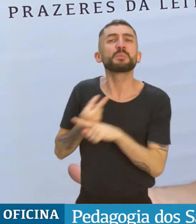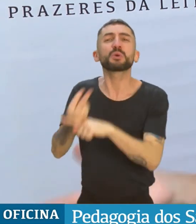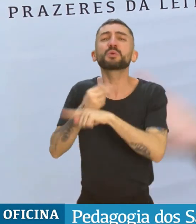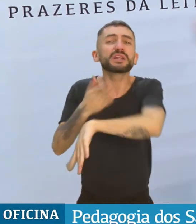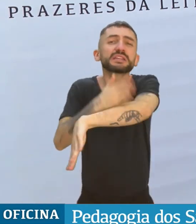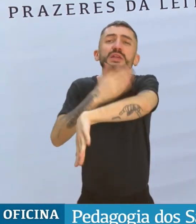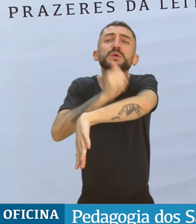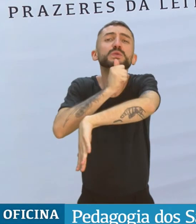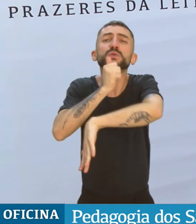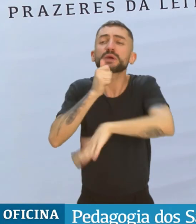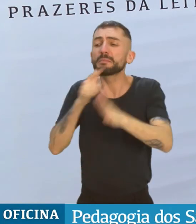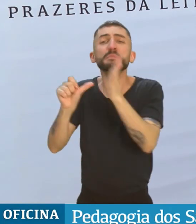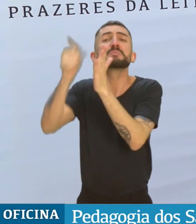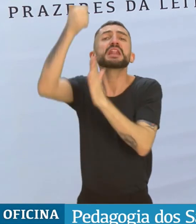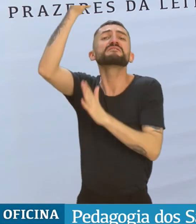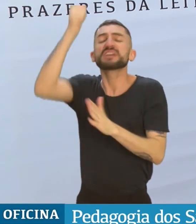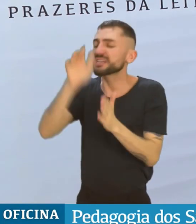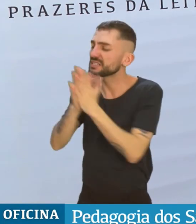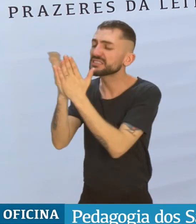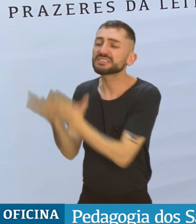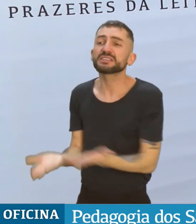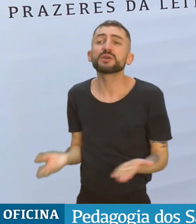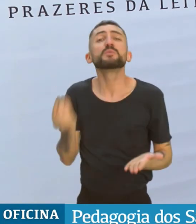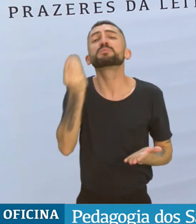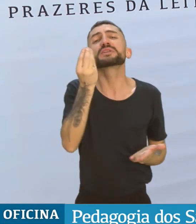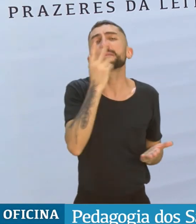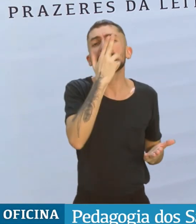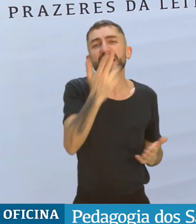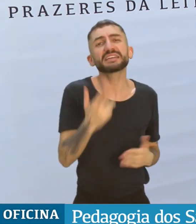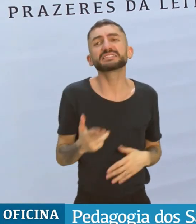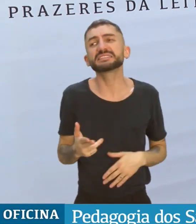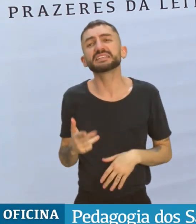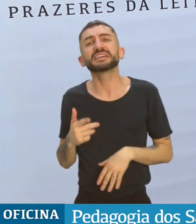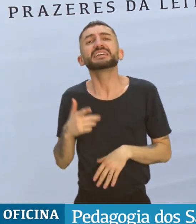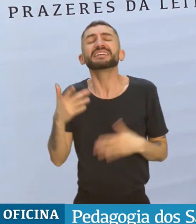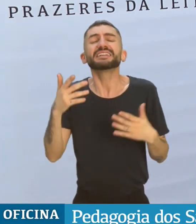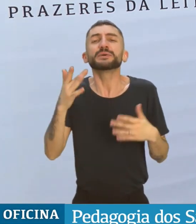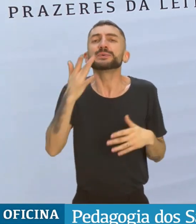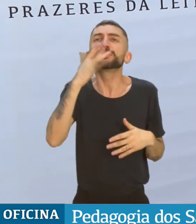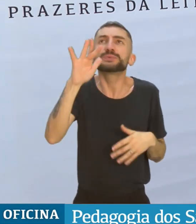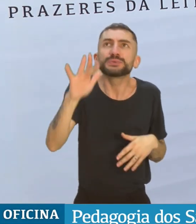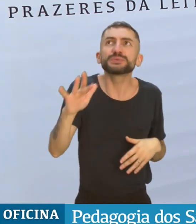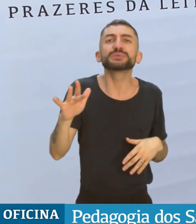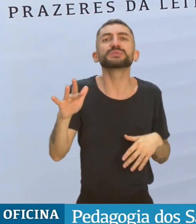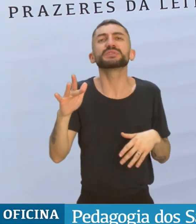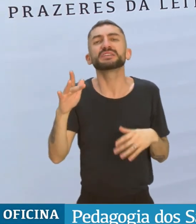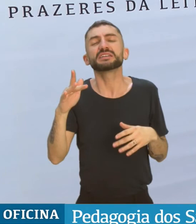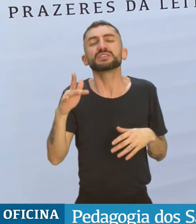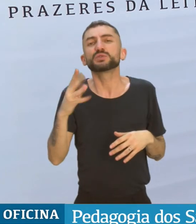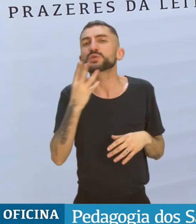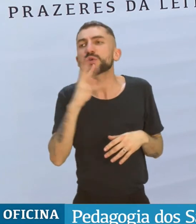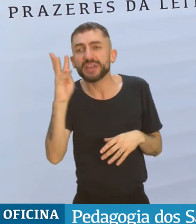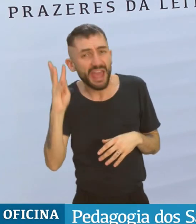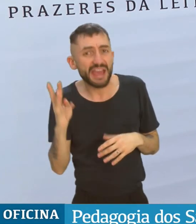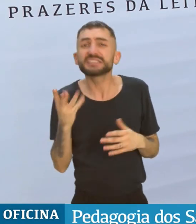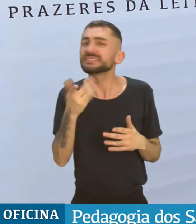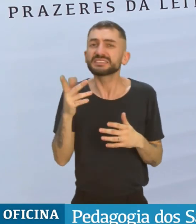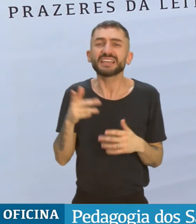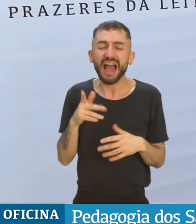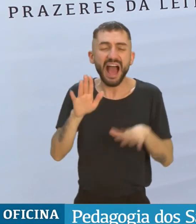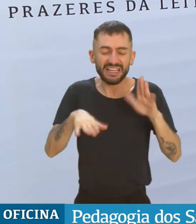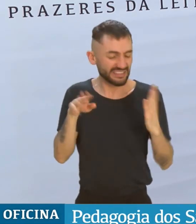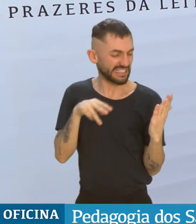nunca viu o texto. E aí você abriu, porque às vezes você vai engasgar, vai comer uma palavrinha, vai